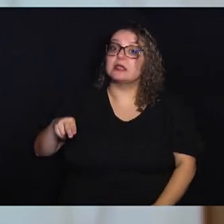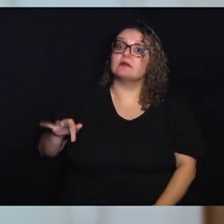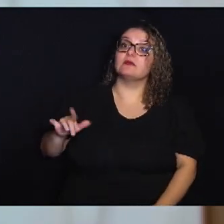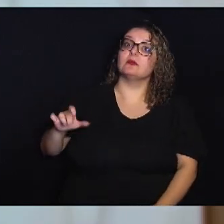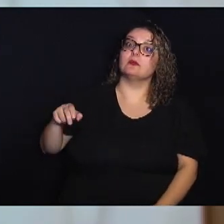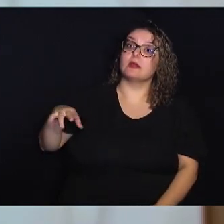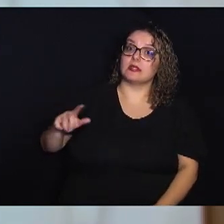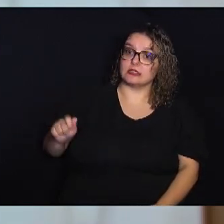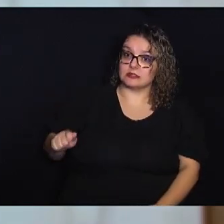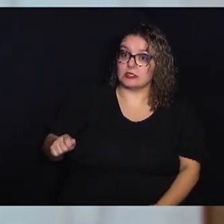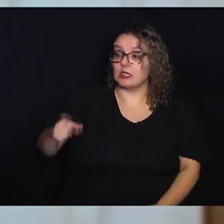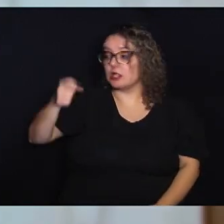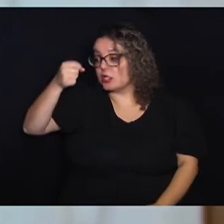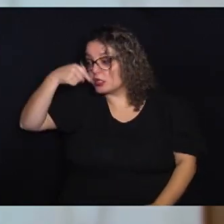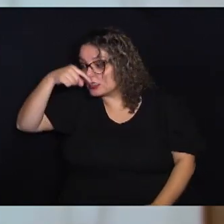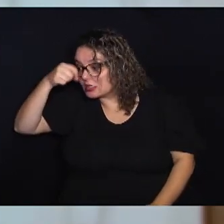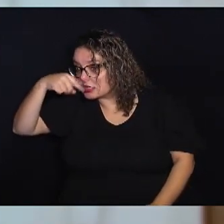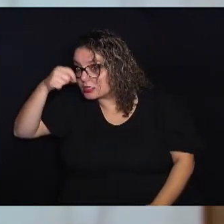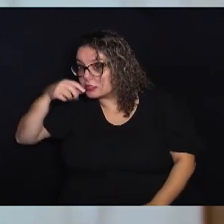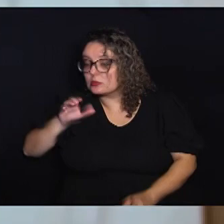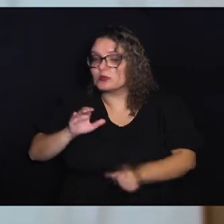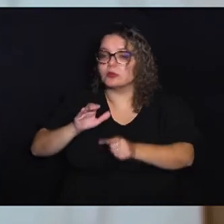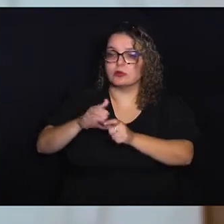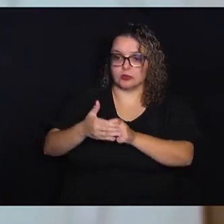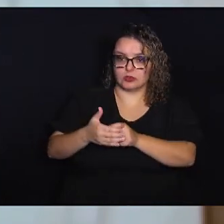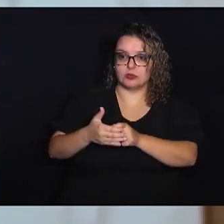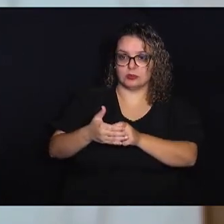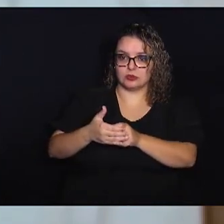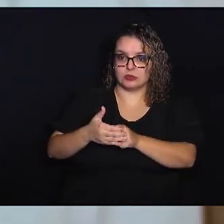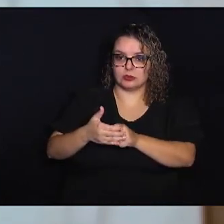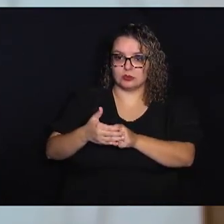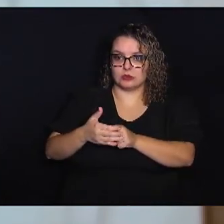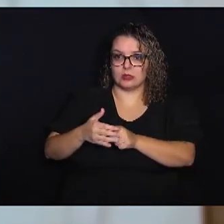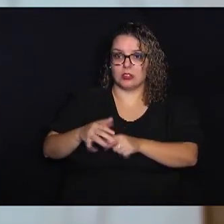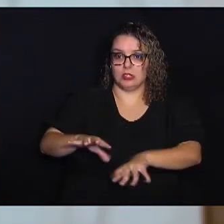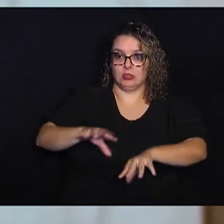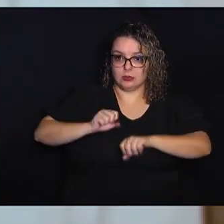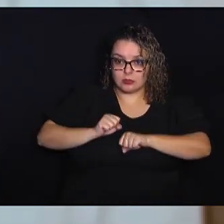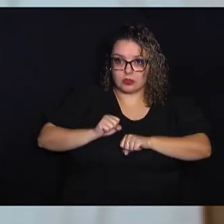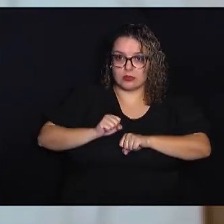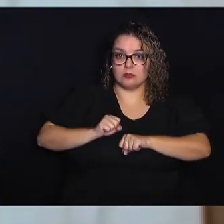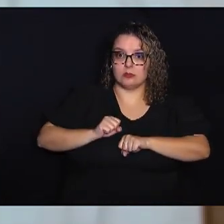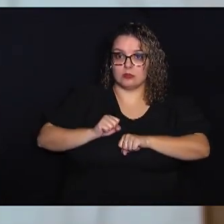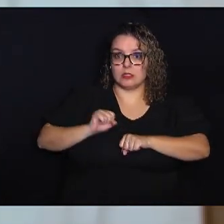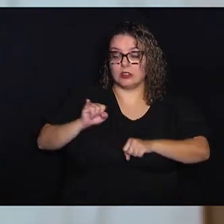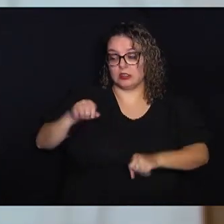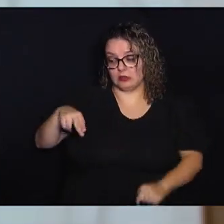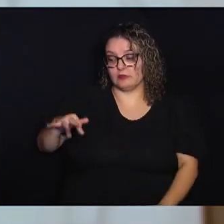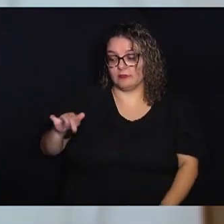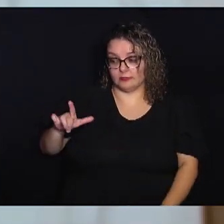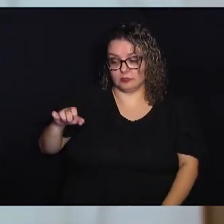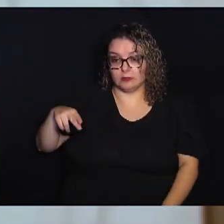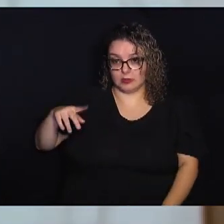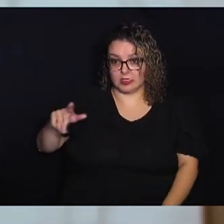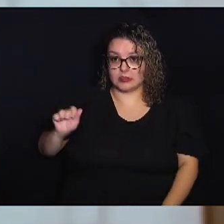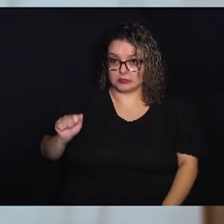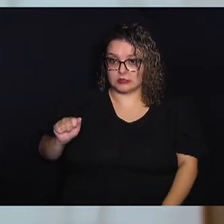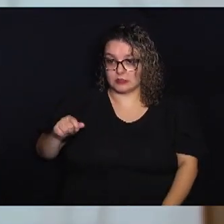que gripe é o mesmo termo que a infecção causada pela influenza, que se manifesta ali